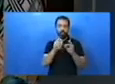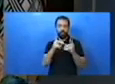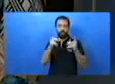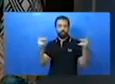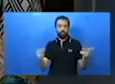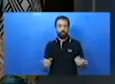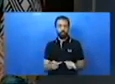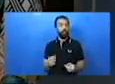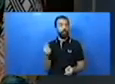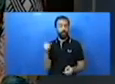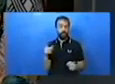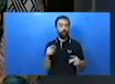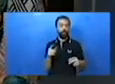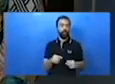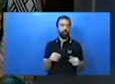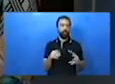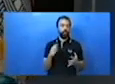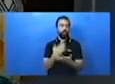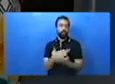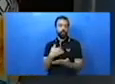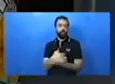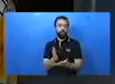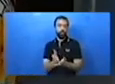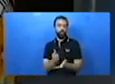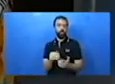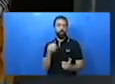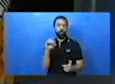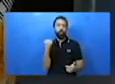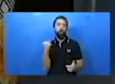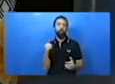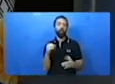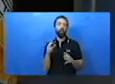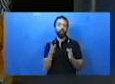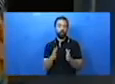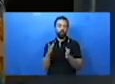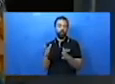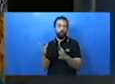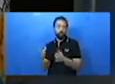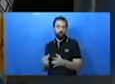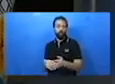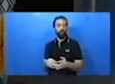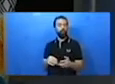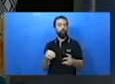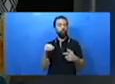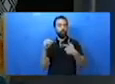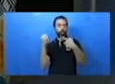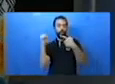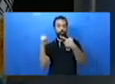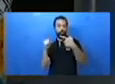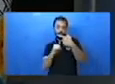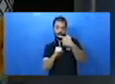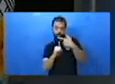pizza minha foi dividida em 8 partes. 8 partes, então 8 vai no denominador, vai na parte